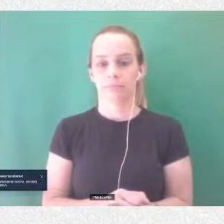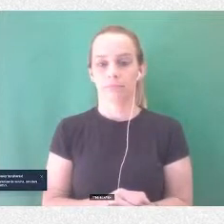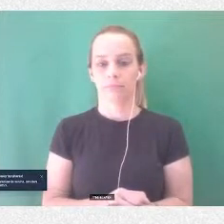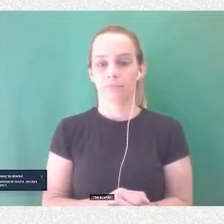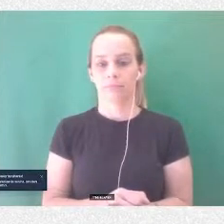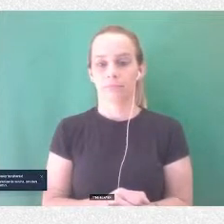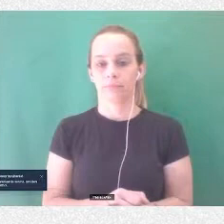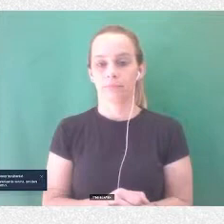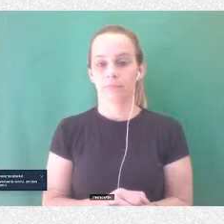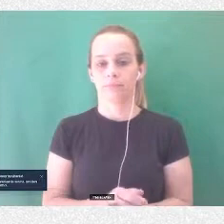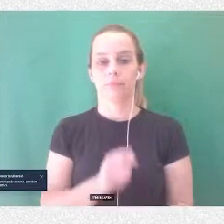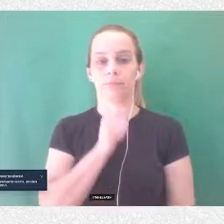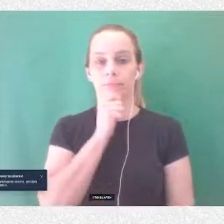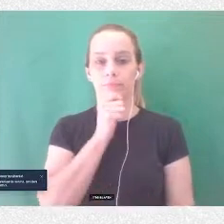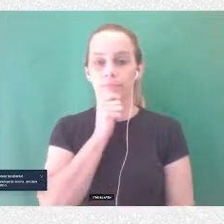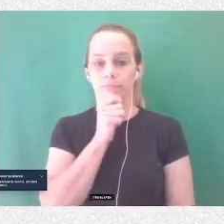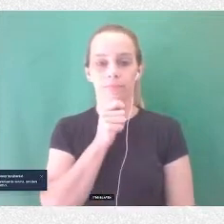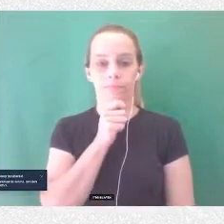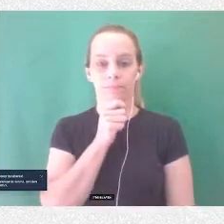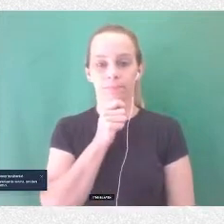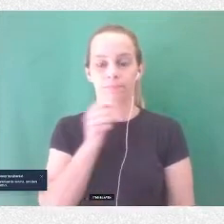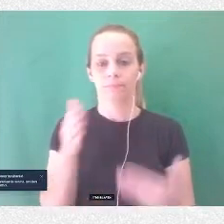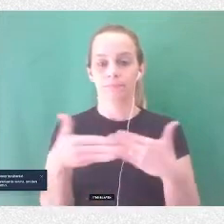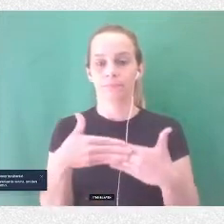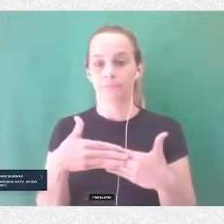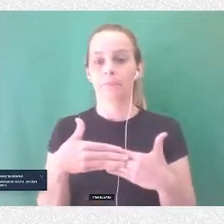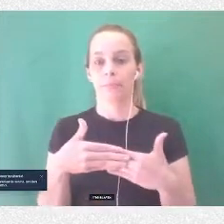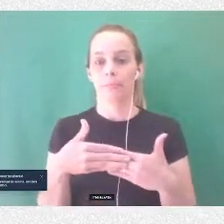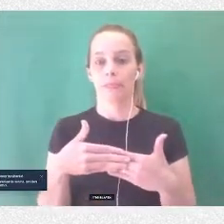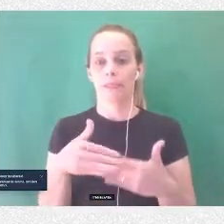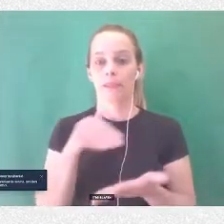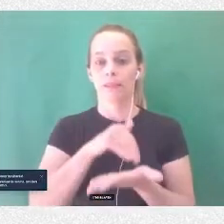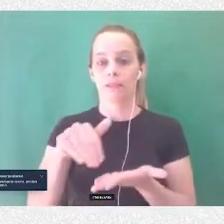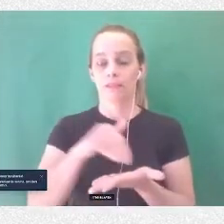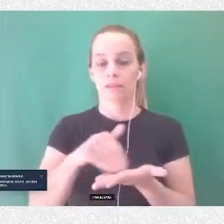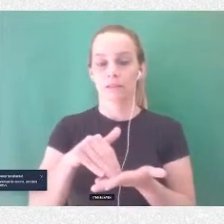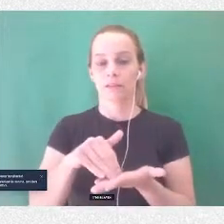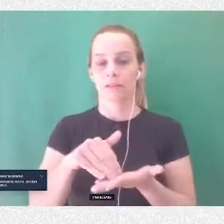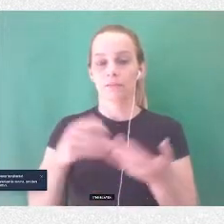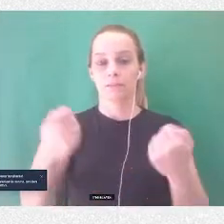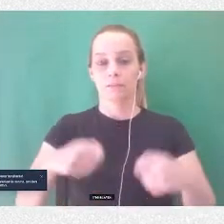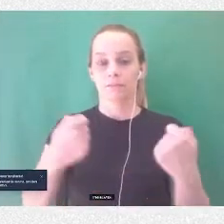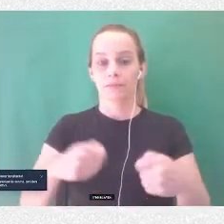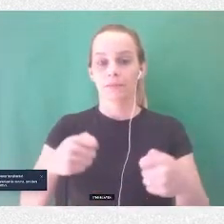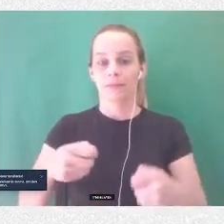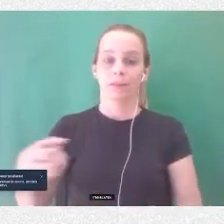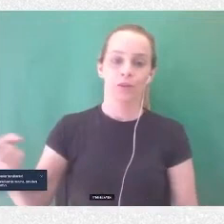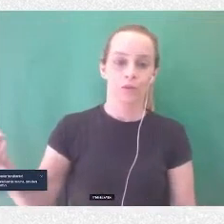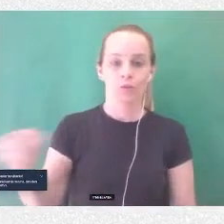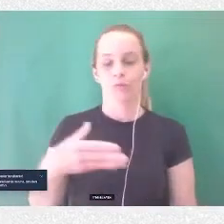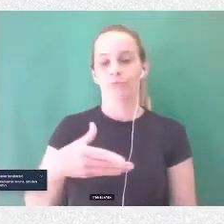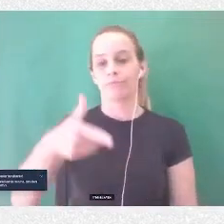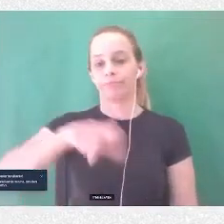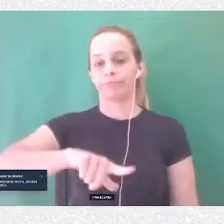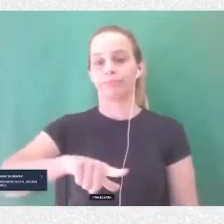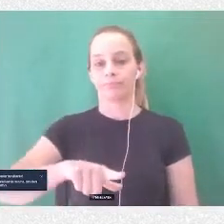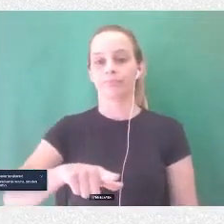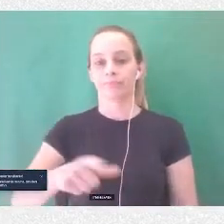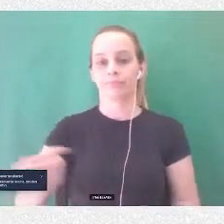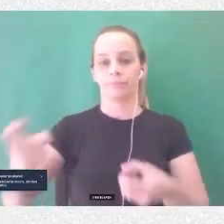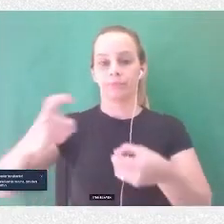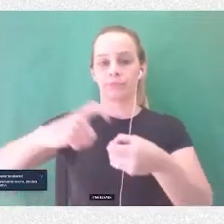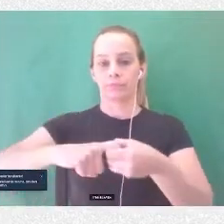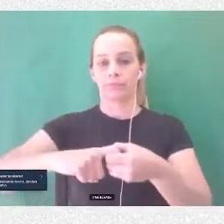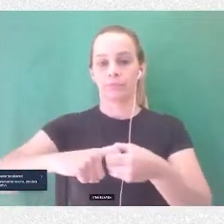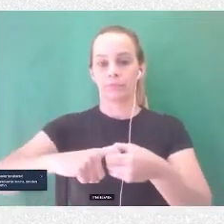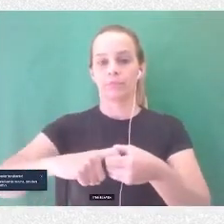Ainda estamos com o microfone fechado. Eu creio que a secretária Gabriela precise fazer uma nova ligação, por meio do celular,